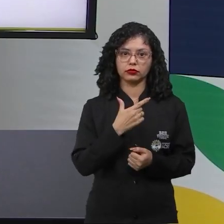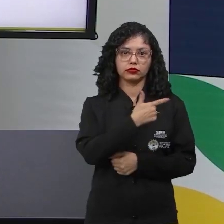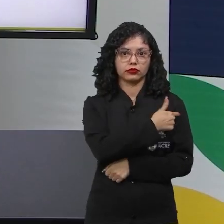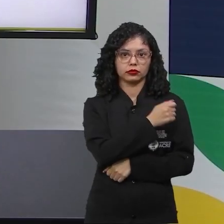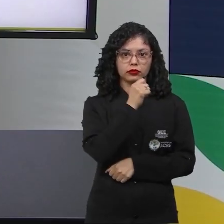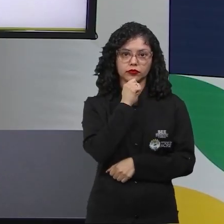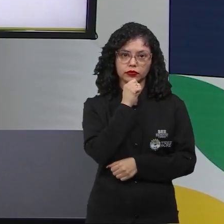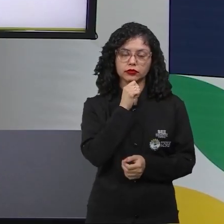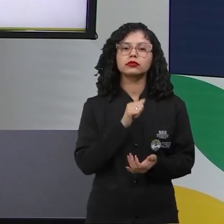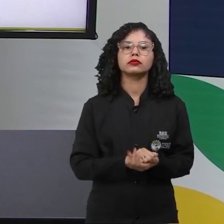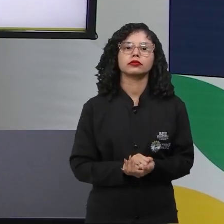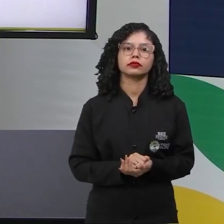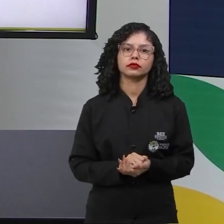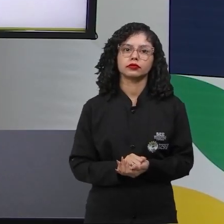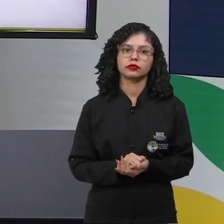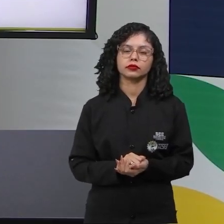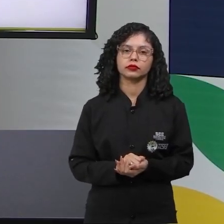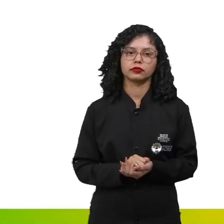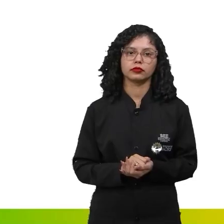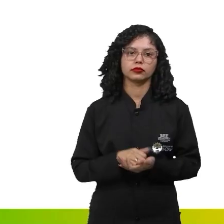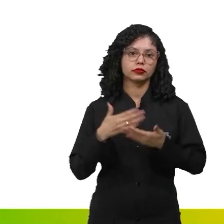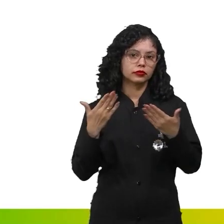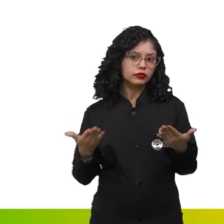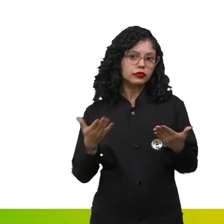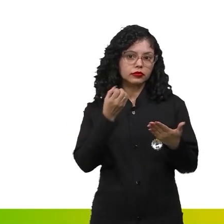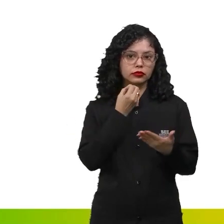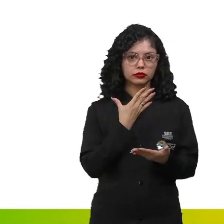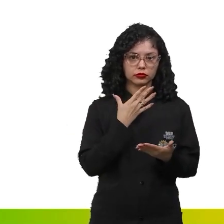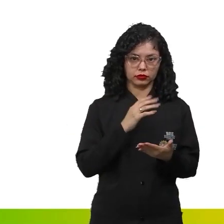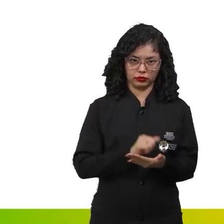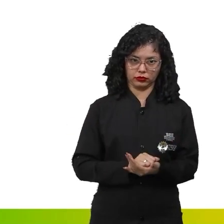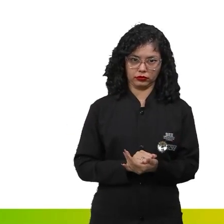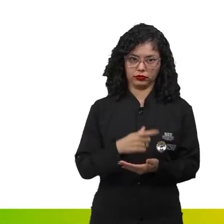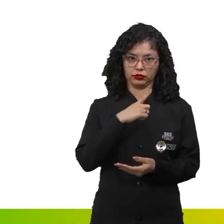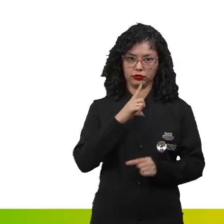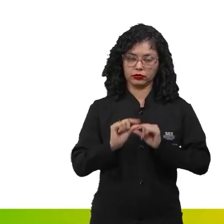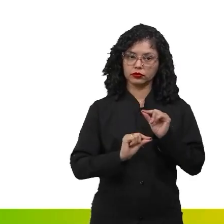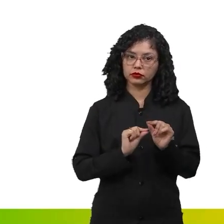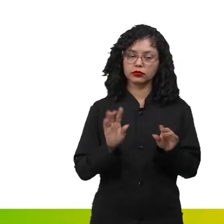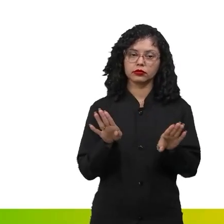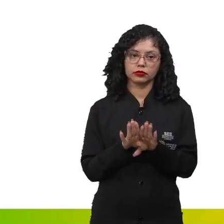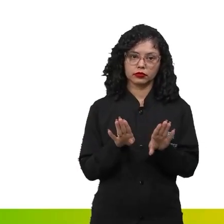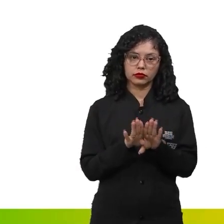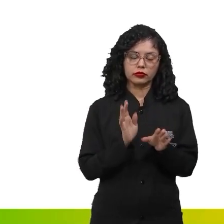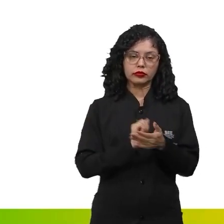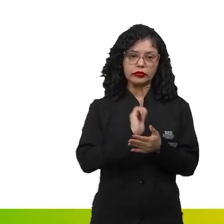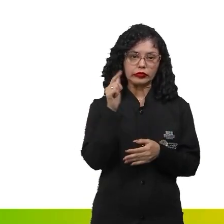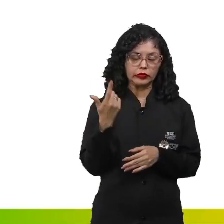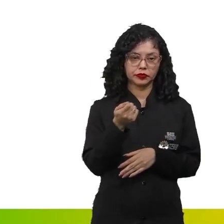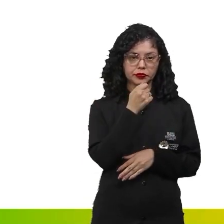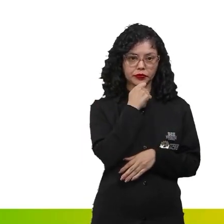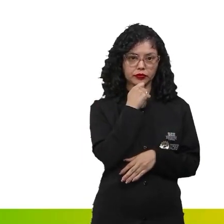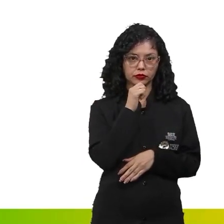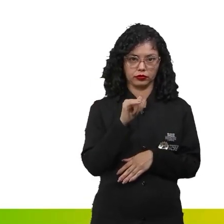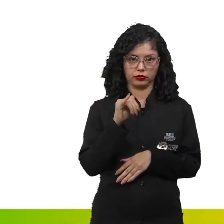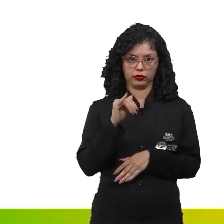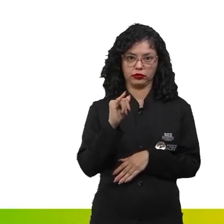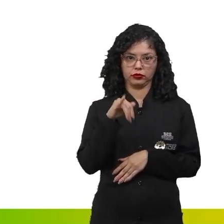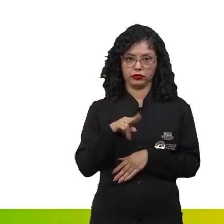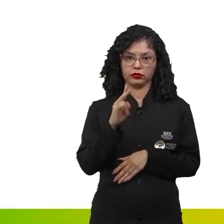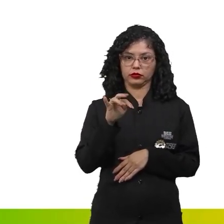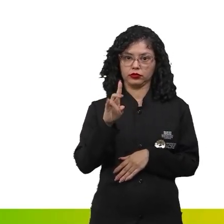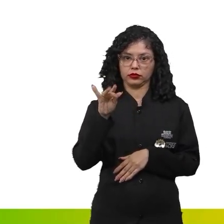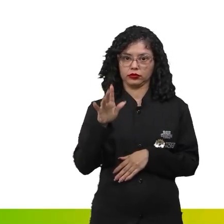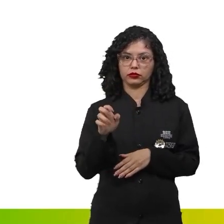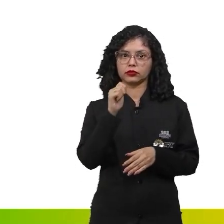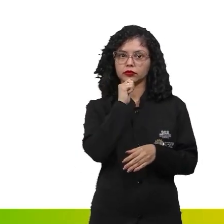vacinas funcionam, tá ok? Bom, pessoal, temos também um outro tipo de imunidade, que é